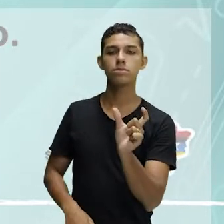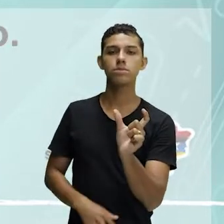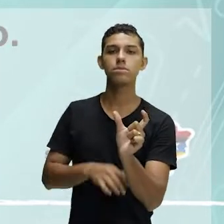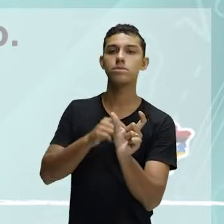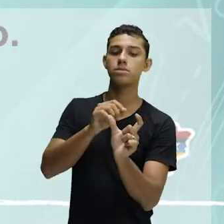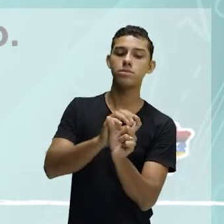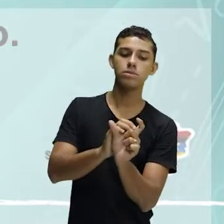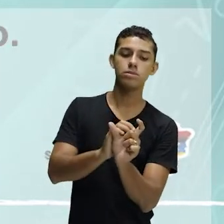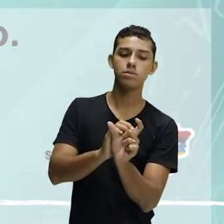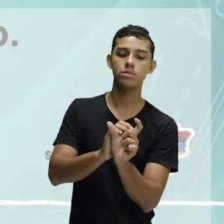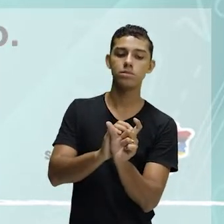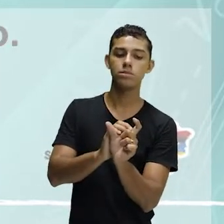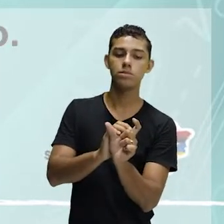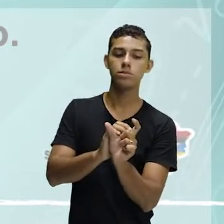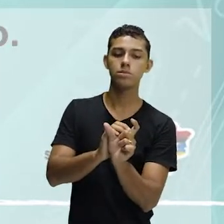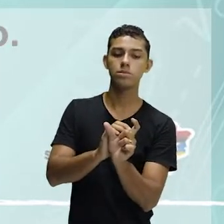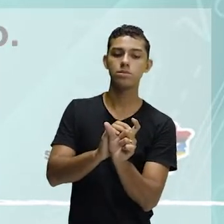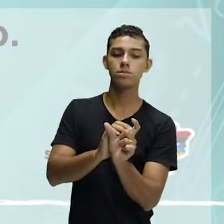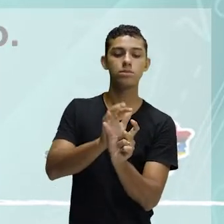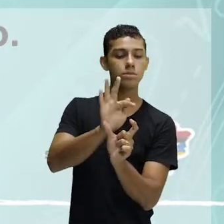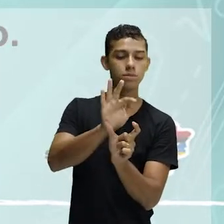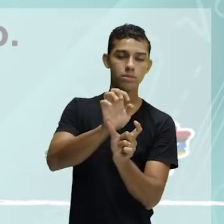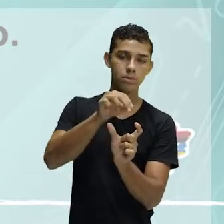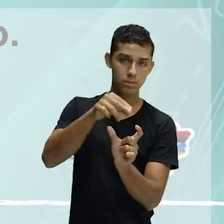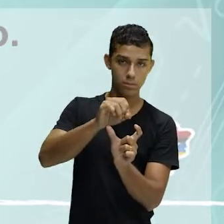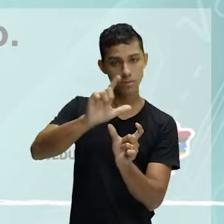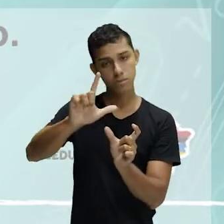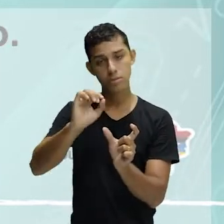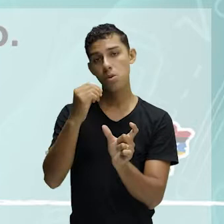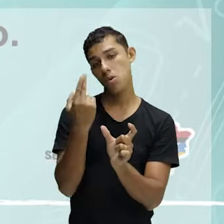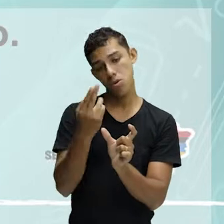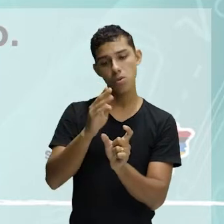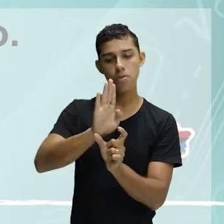chamado apenas de fenol ou